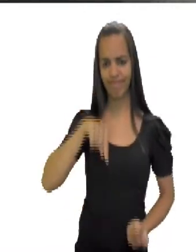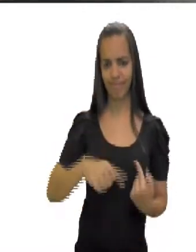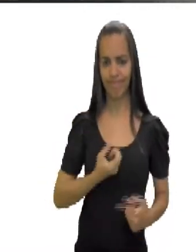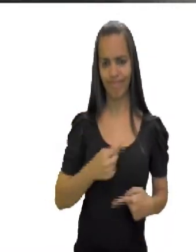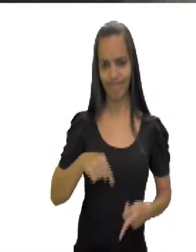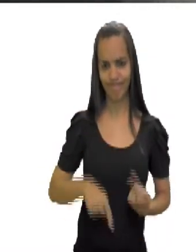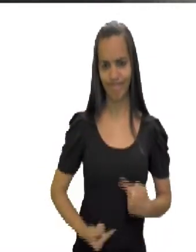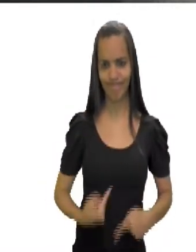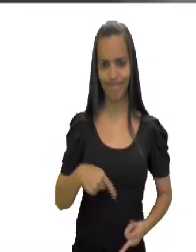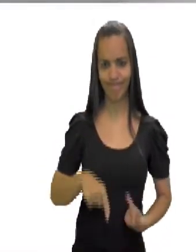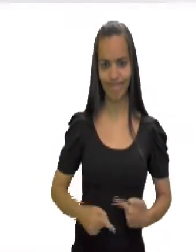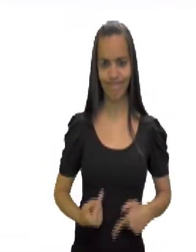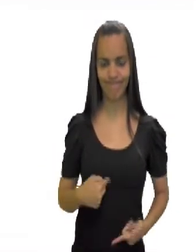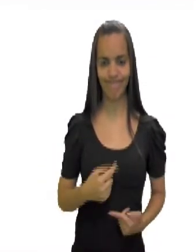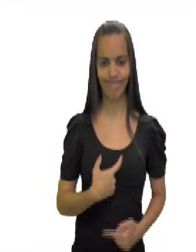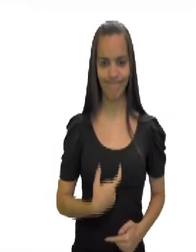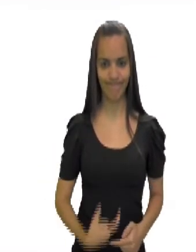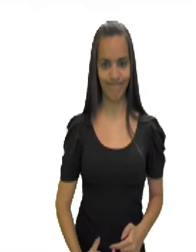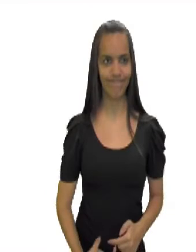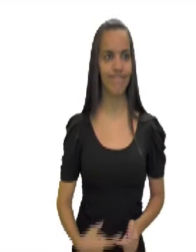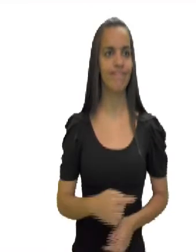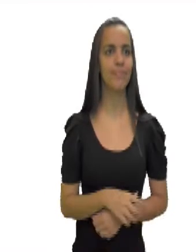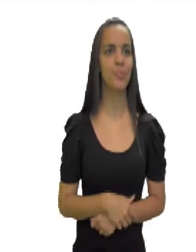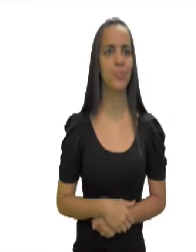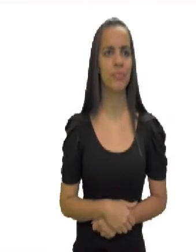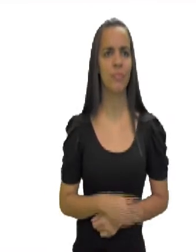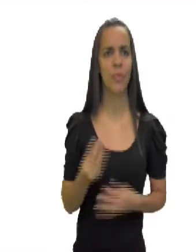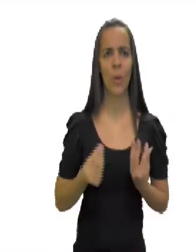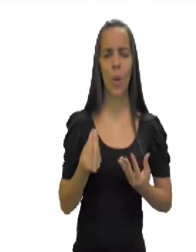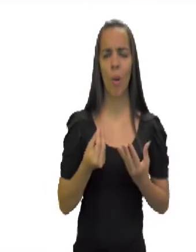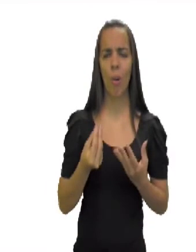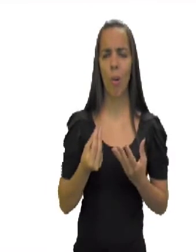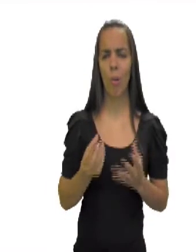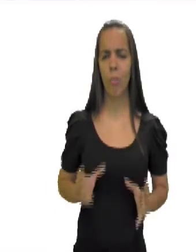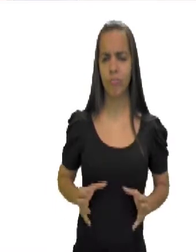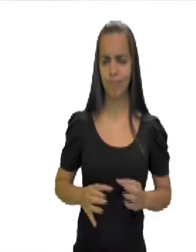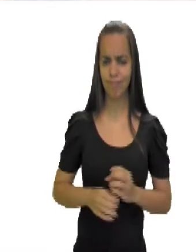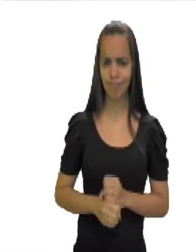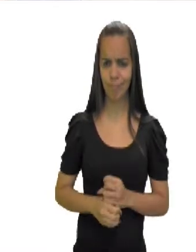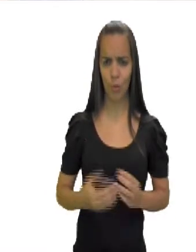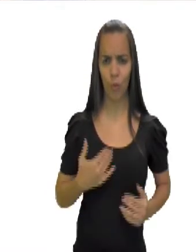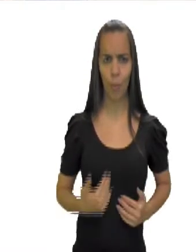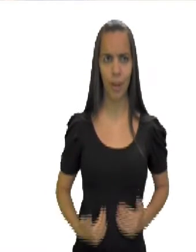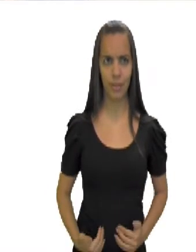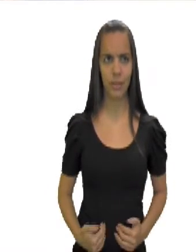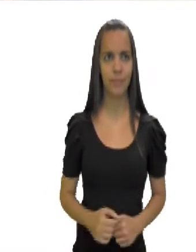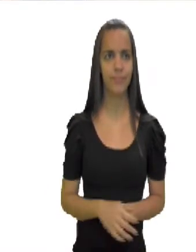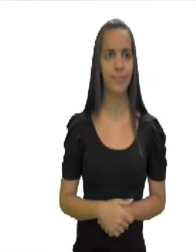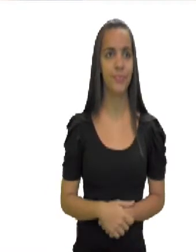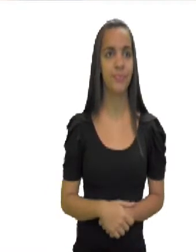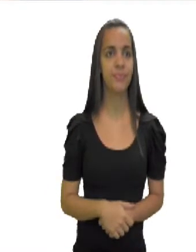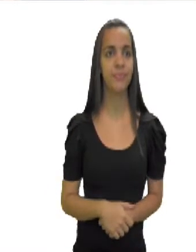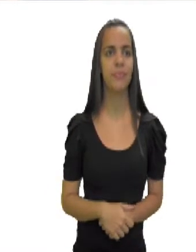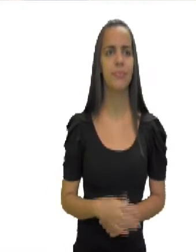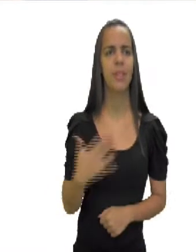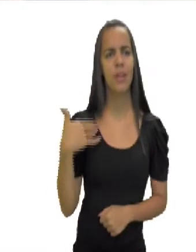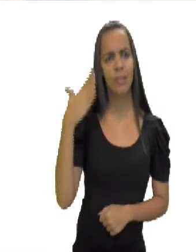Como é formado o corpo humano? O ser humano, como sabemos, é um ser